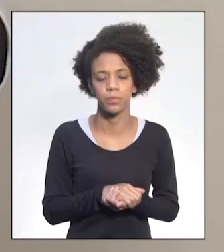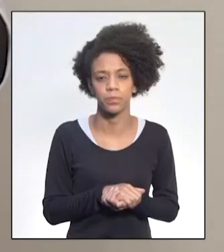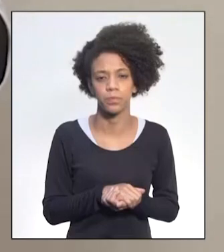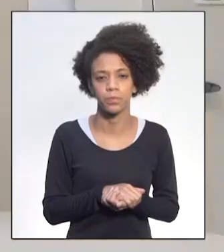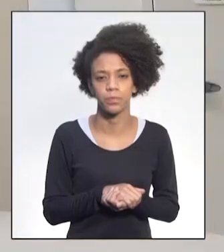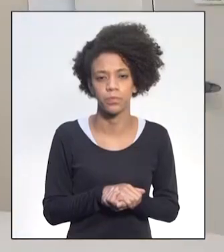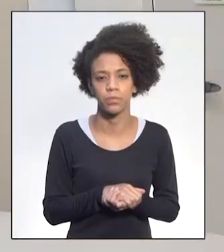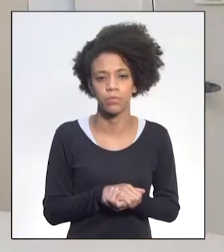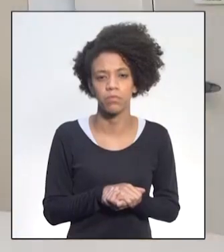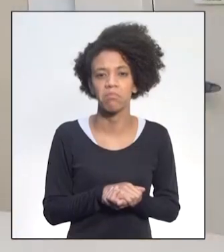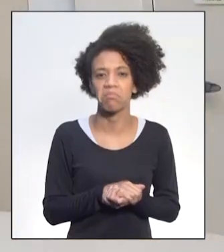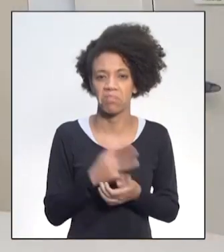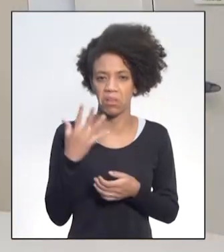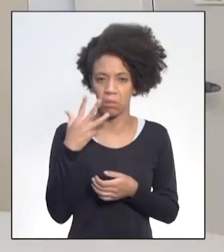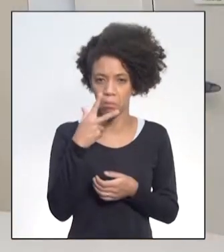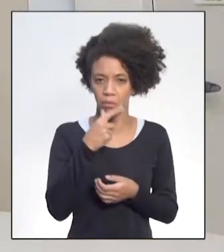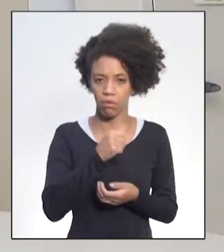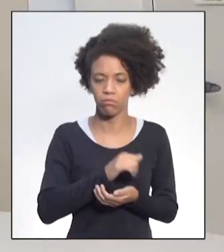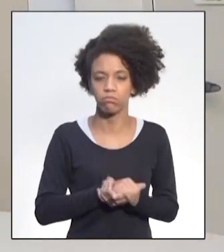Ó, que bonito, gente.